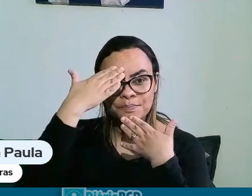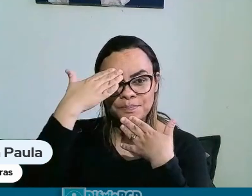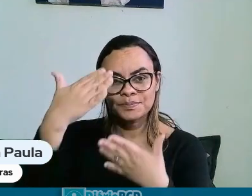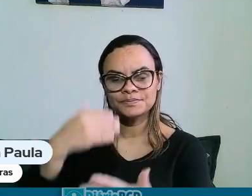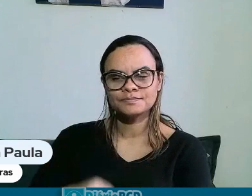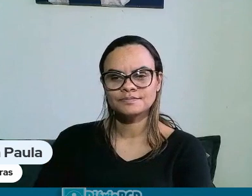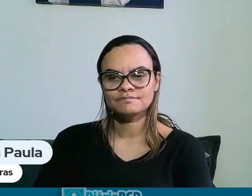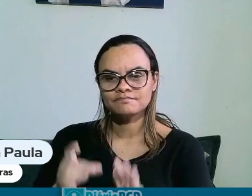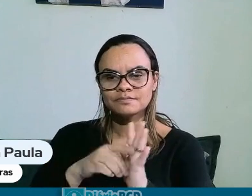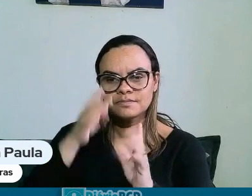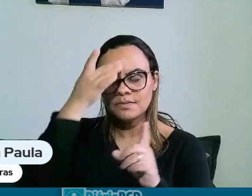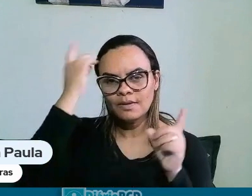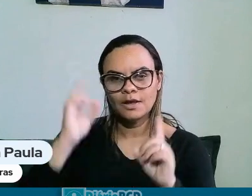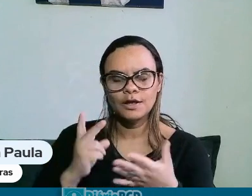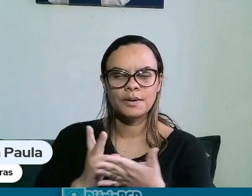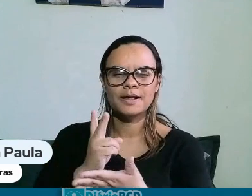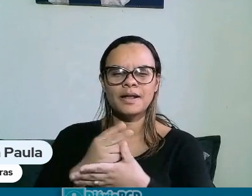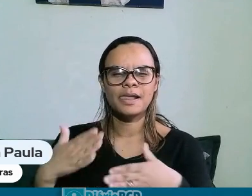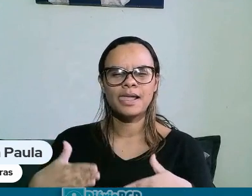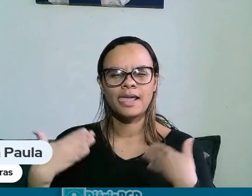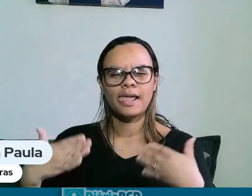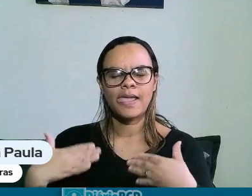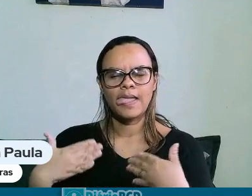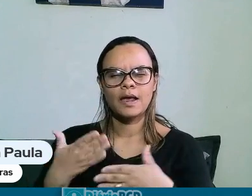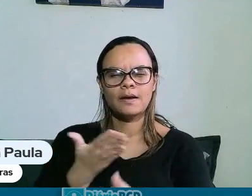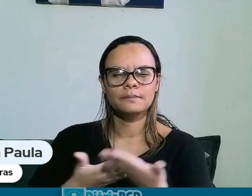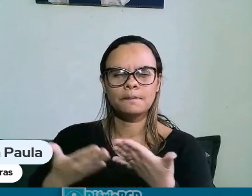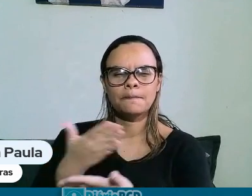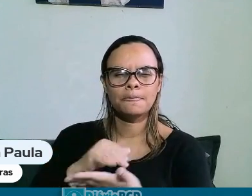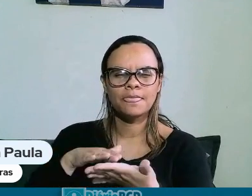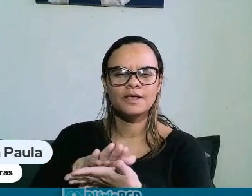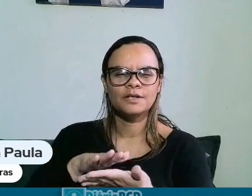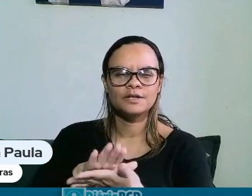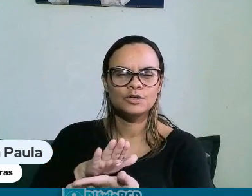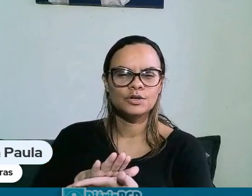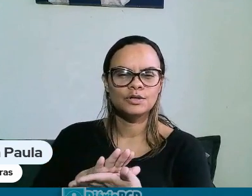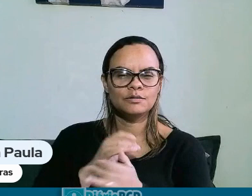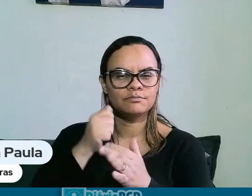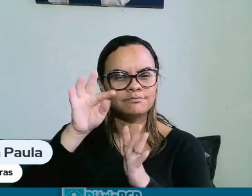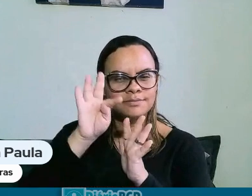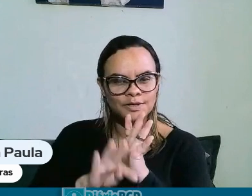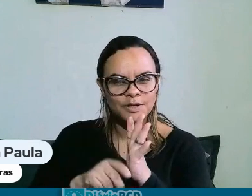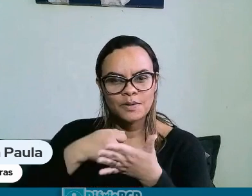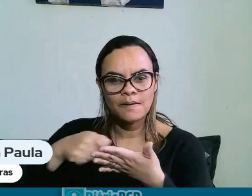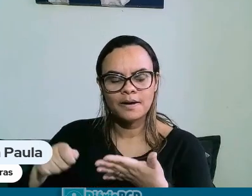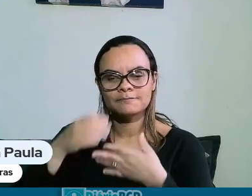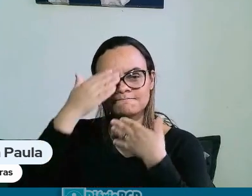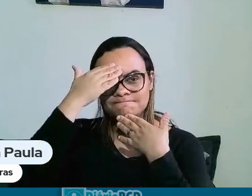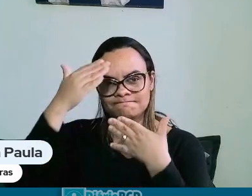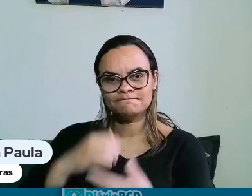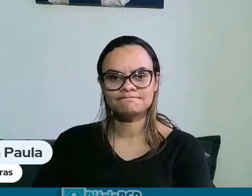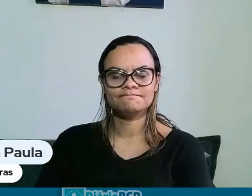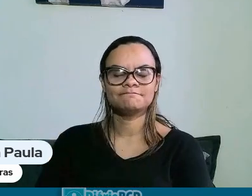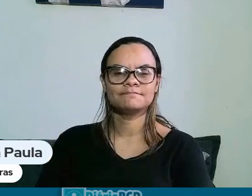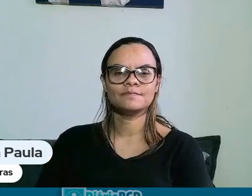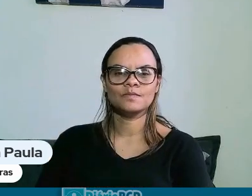o Diário PCD sempre tem muita alegria de compartilhar e publicar tudo aquilo que o senhor escreve, que o senhor assina. Muito obrigado, professor Ives.